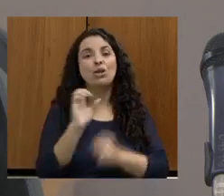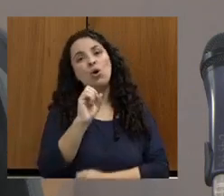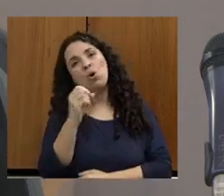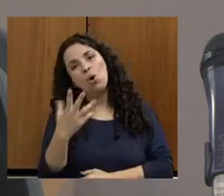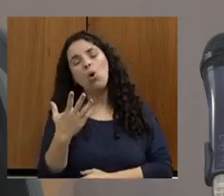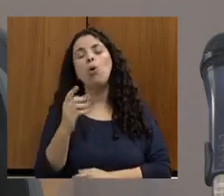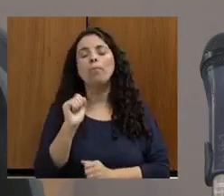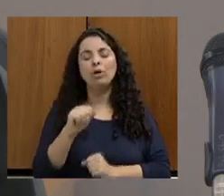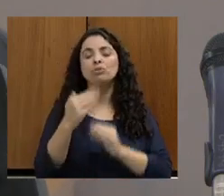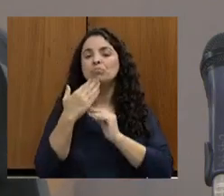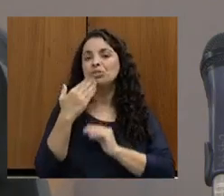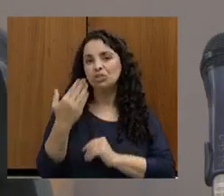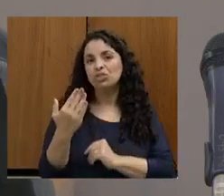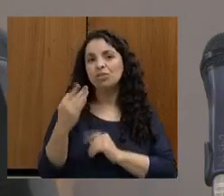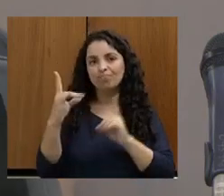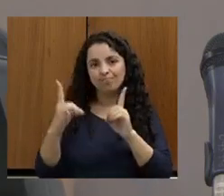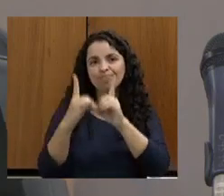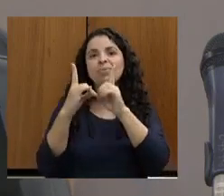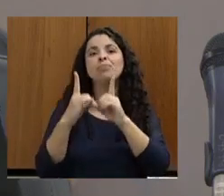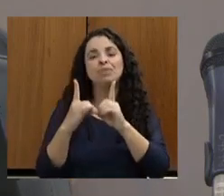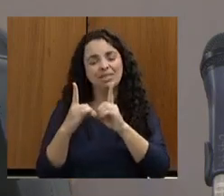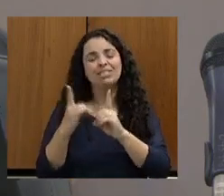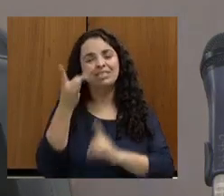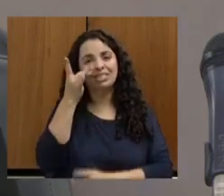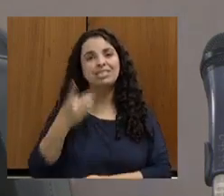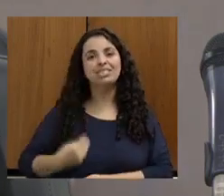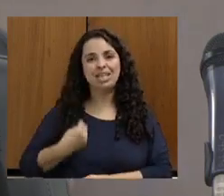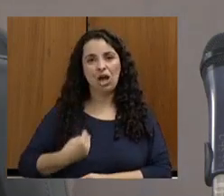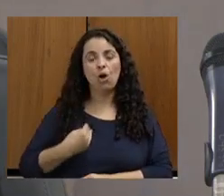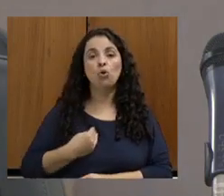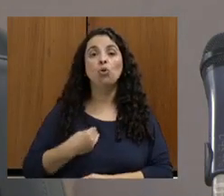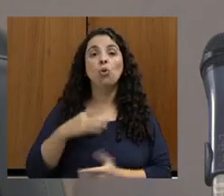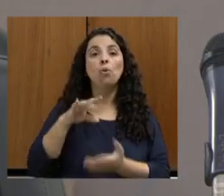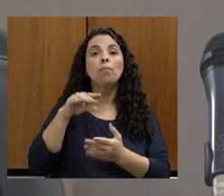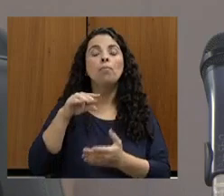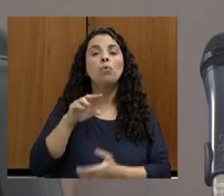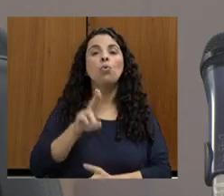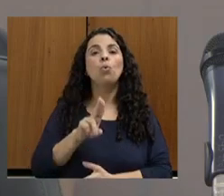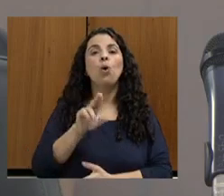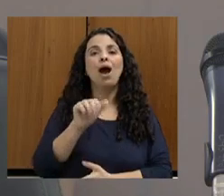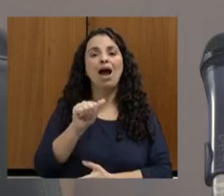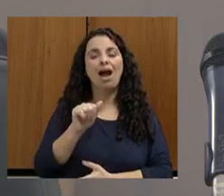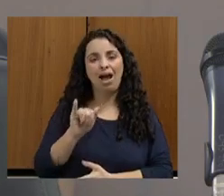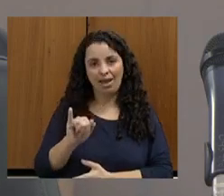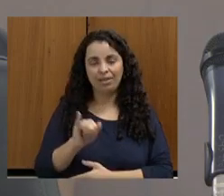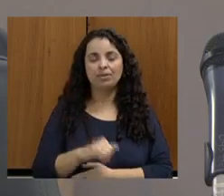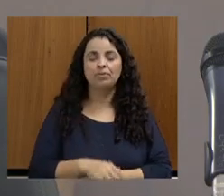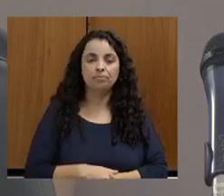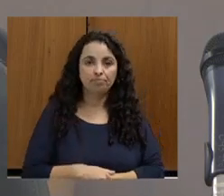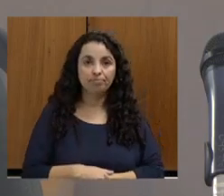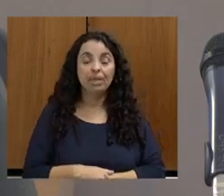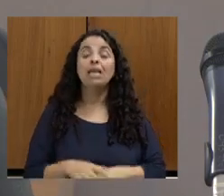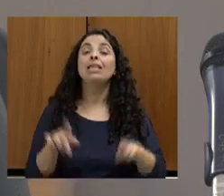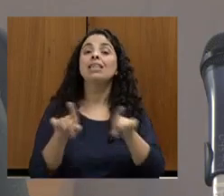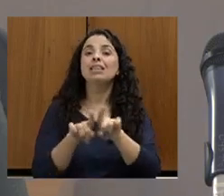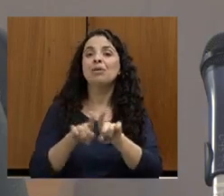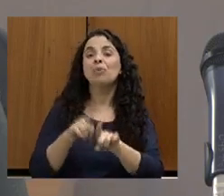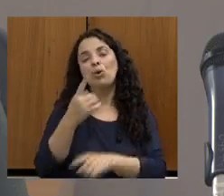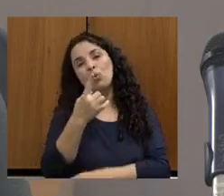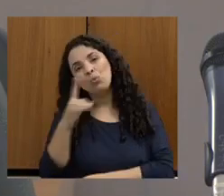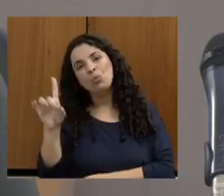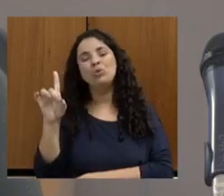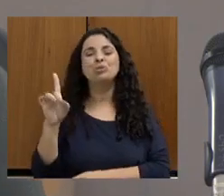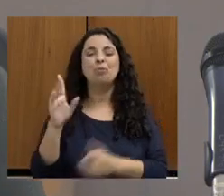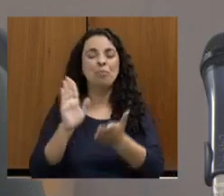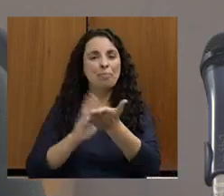via atendimento presencial nas unidades UI, de atendimento. E aí, por fim, gostaria de parabenizar a Comissão